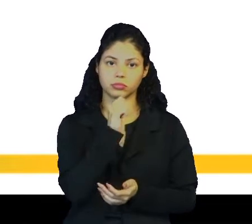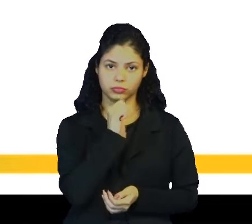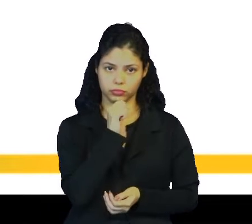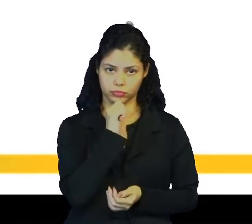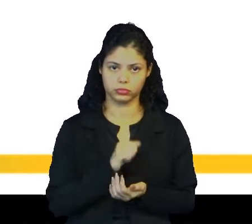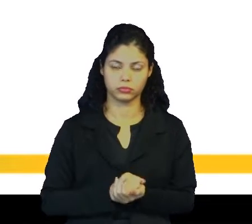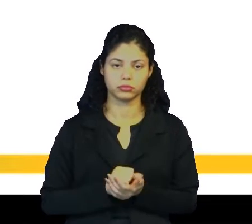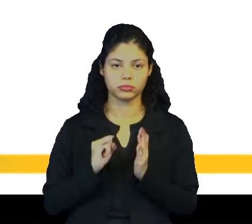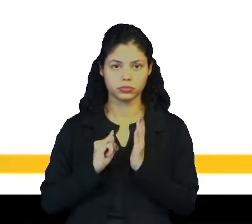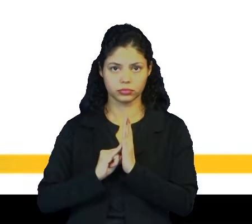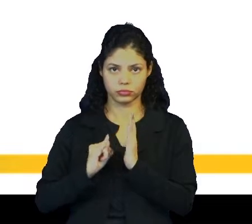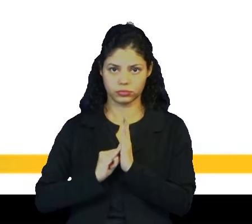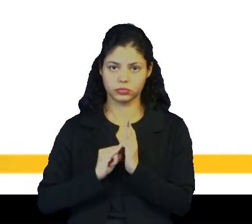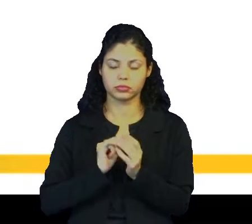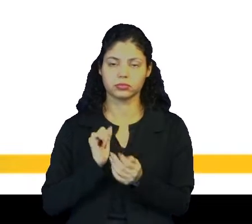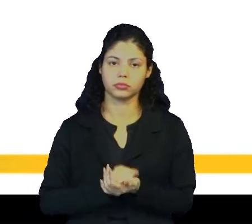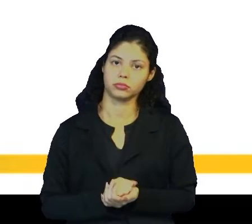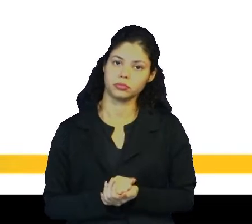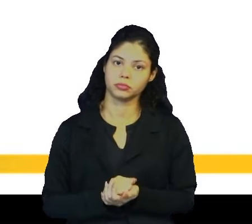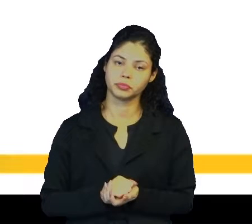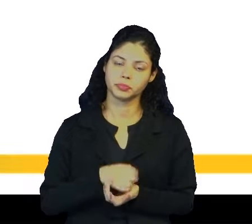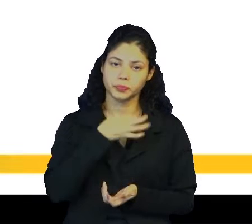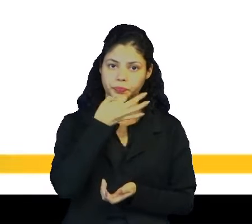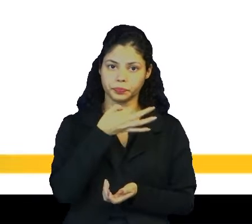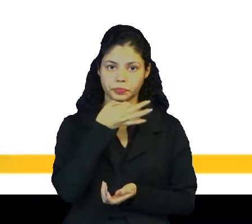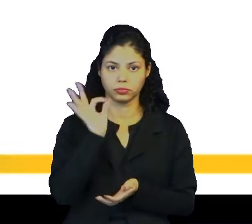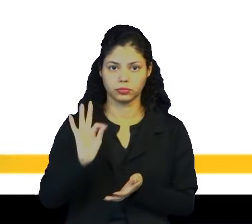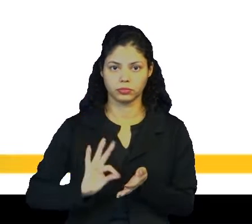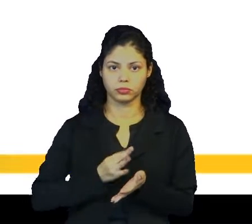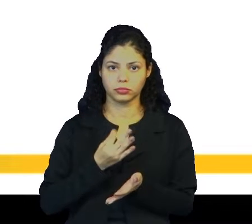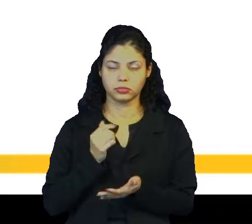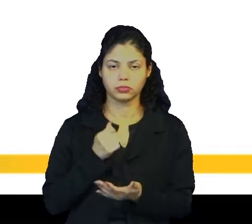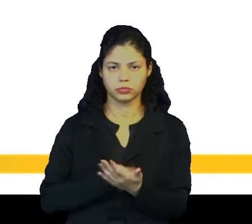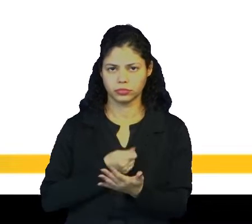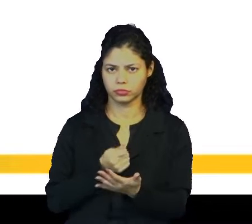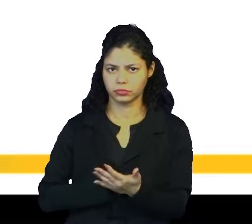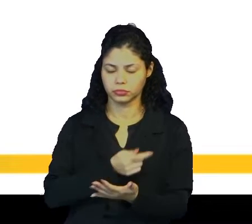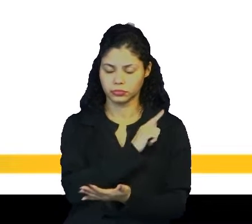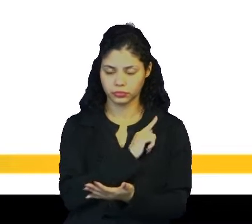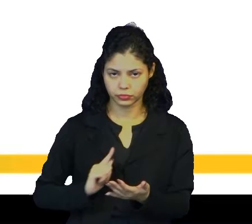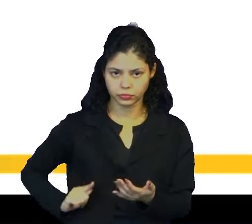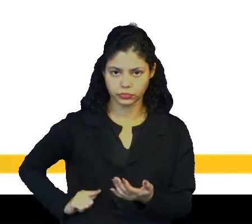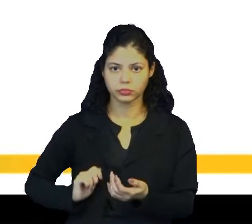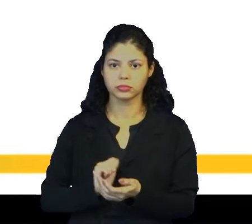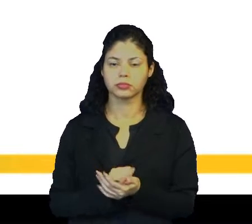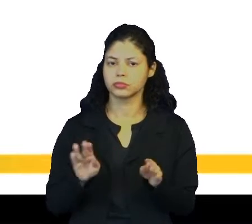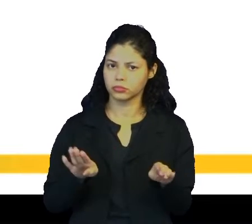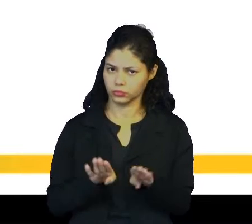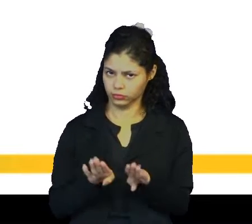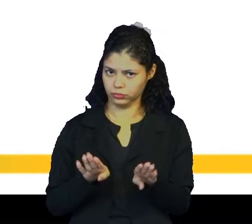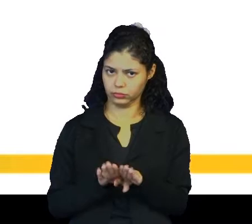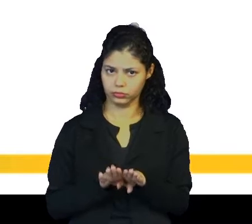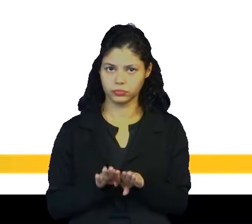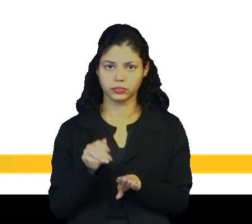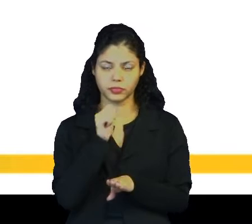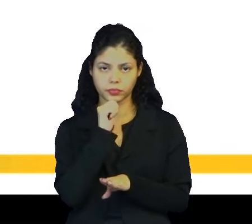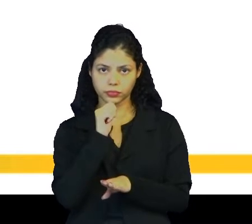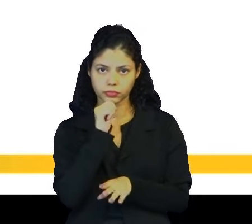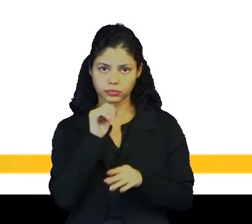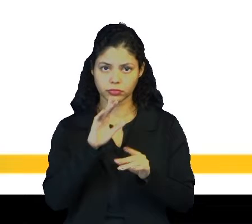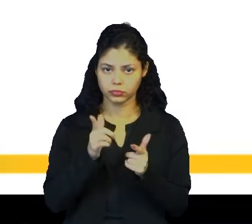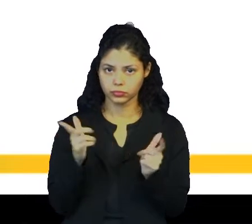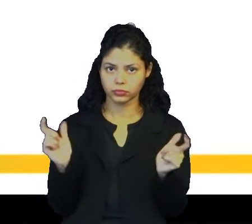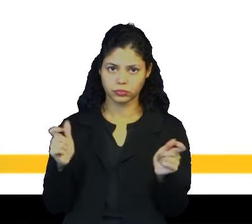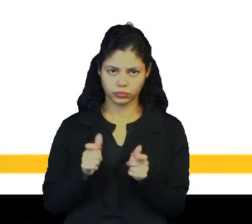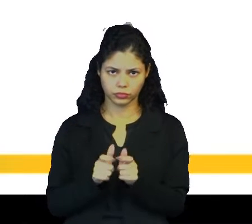conseguiram institucionalizá-los, tornar oficial e obrigatório nos governos, Também enfraqueceu o absolutismo